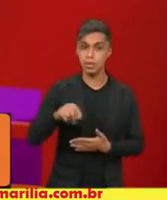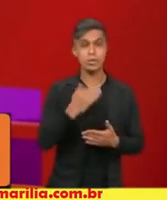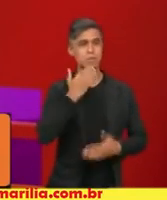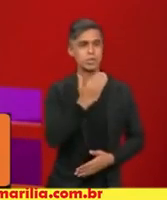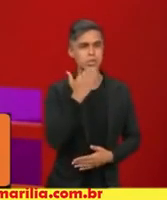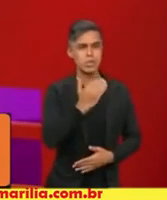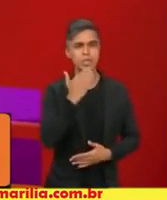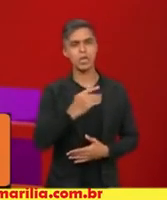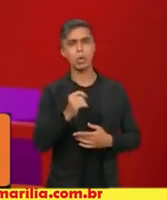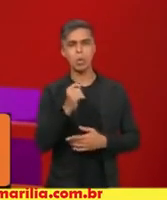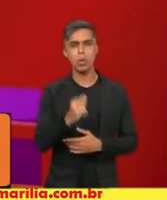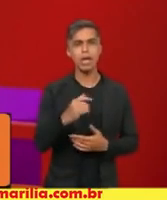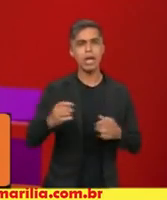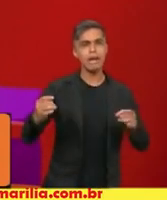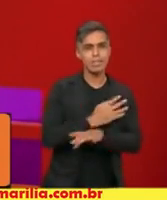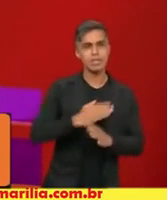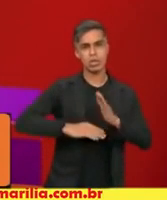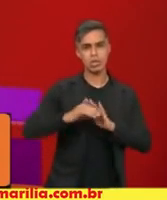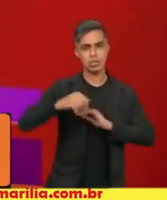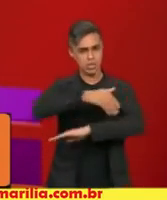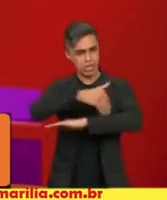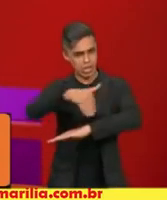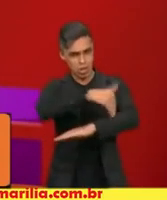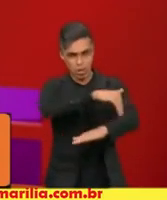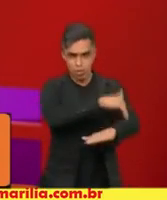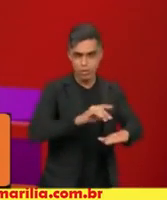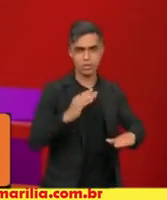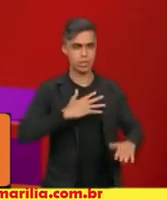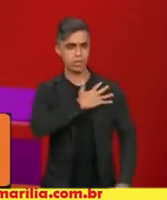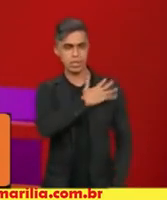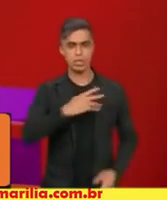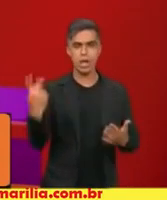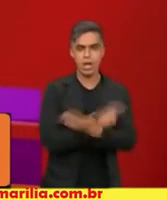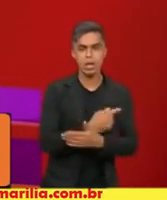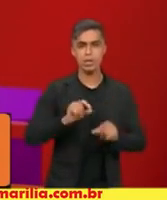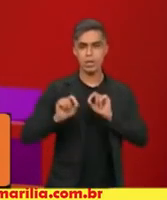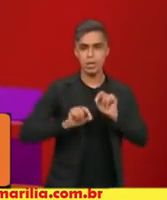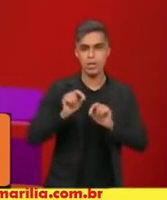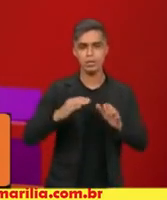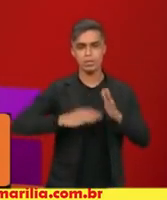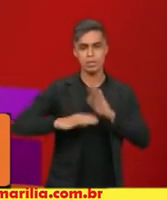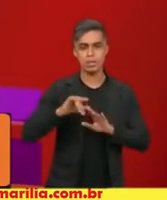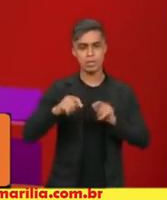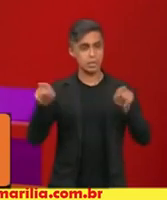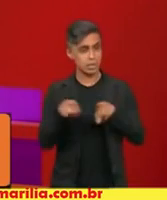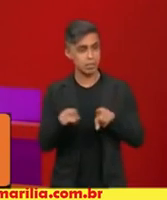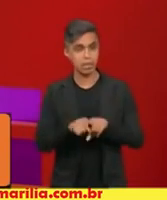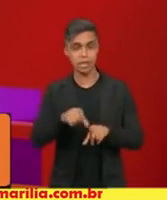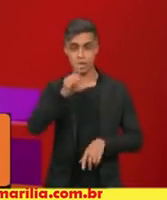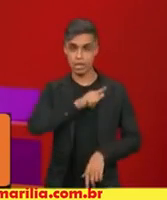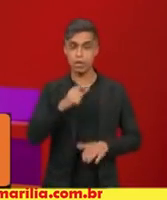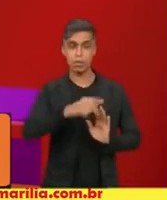assinalavam quase que a saída dos quartéis para as ruas dos militares, né? São reivindicações que diziam respeito também a um